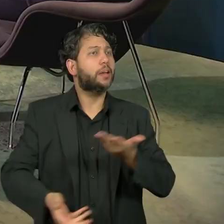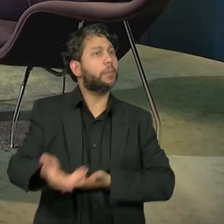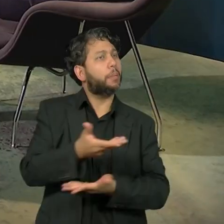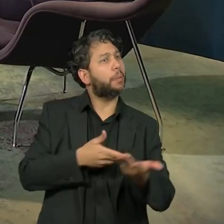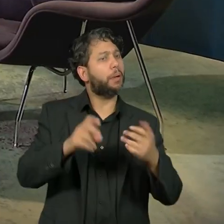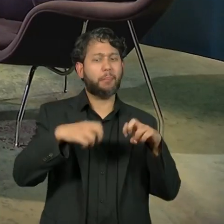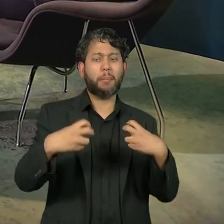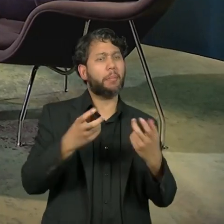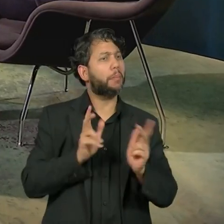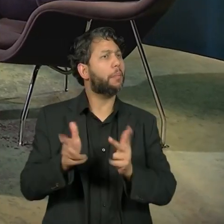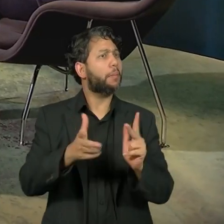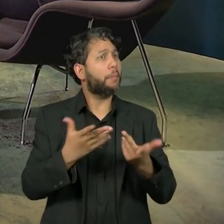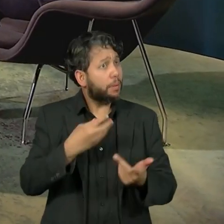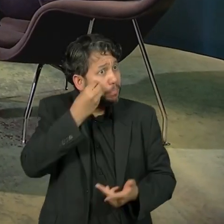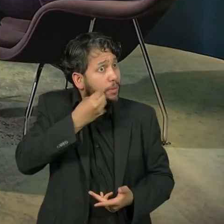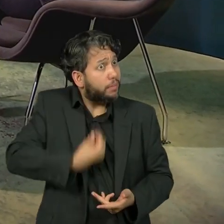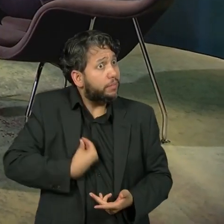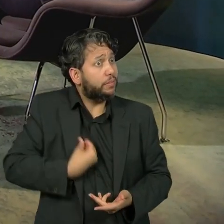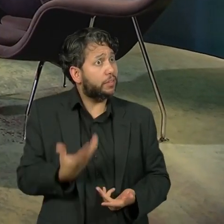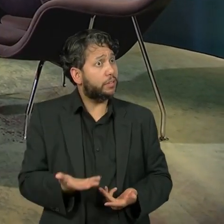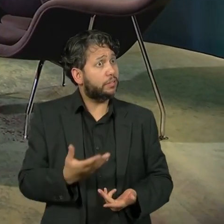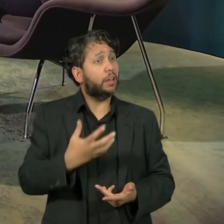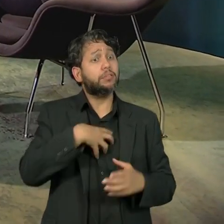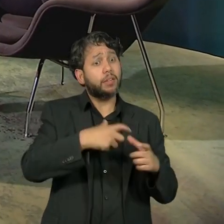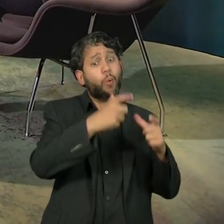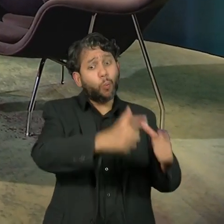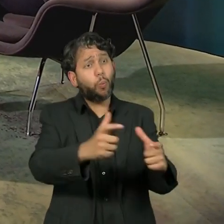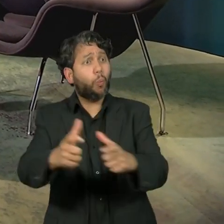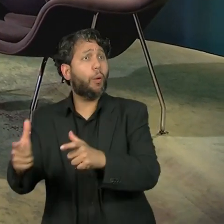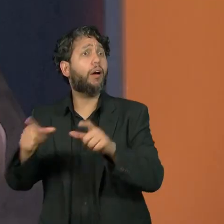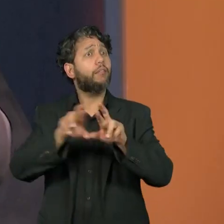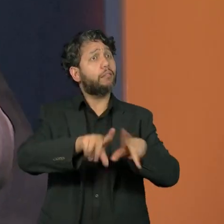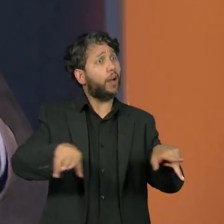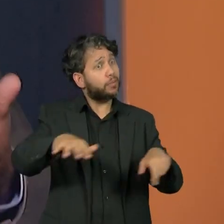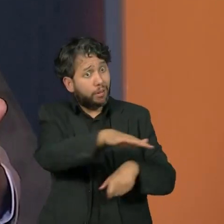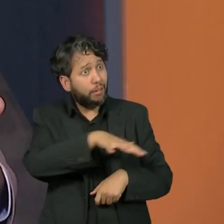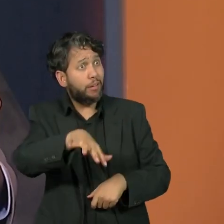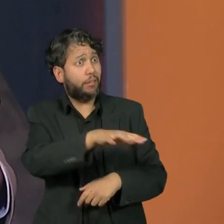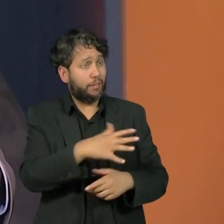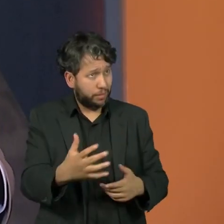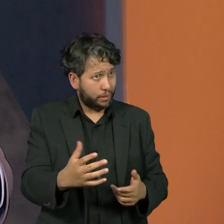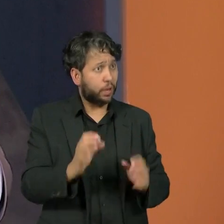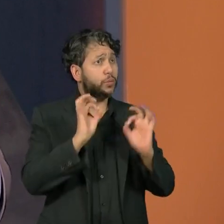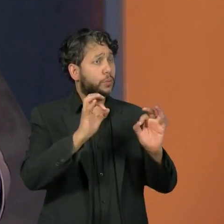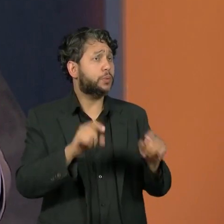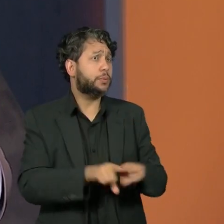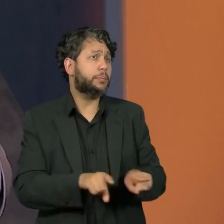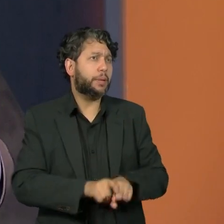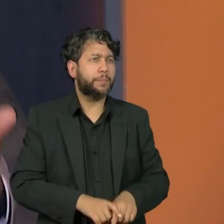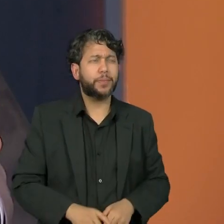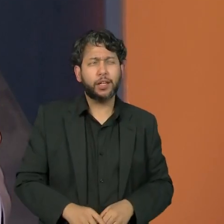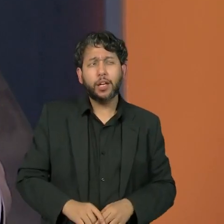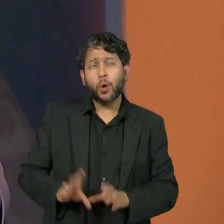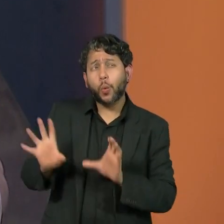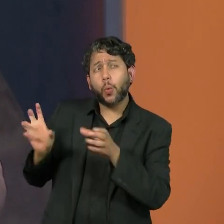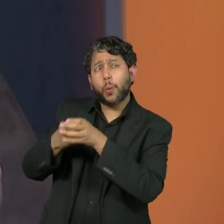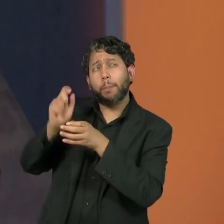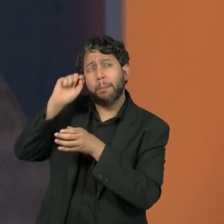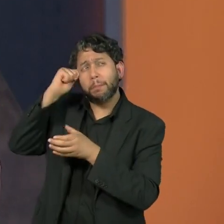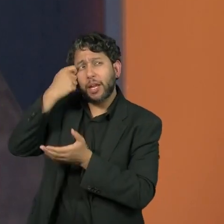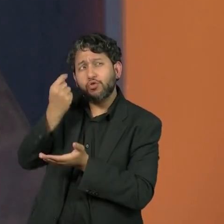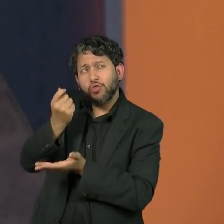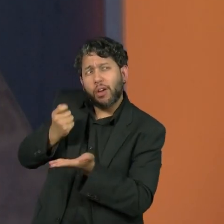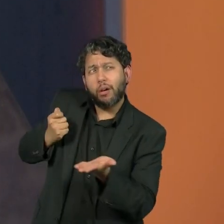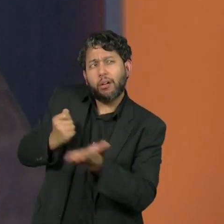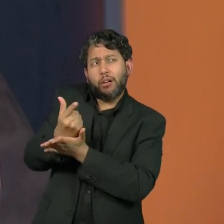com pessoas e vivenciar essas dimensões desse mercado do luxo. O black money, não é? É importante, pode ser